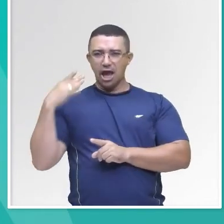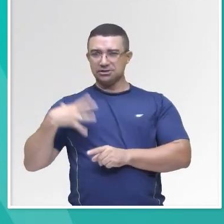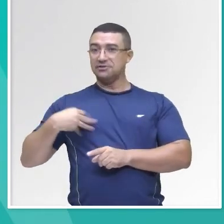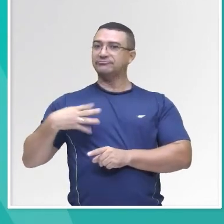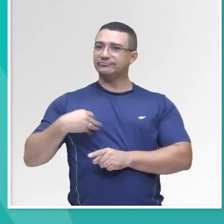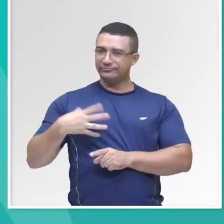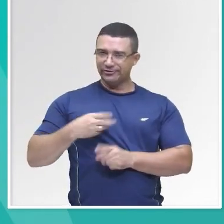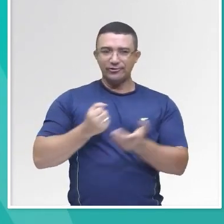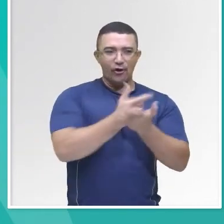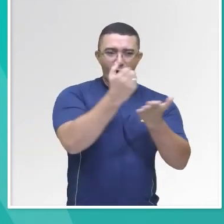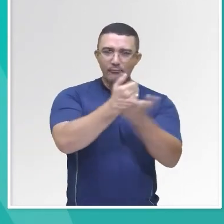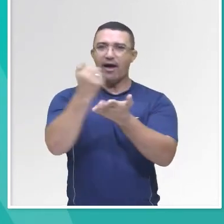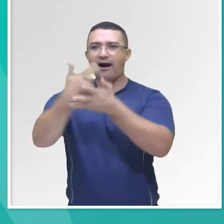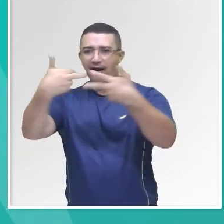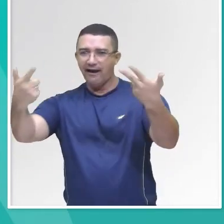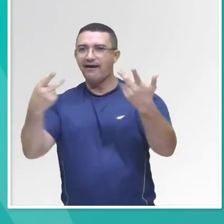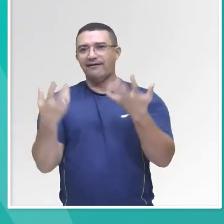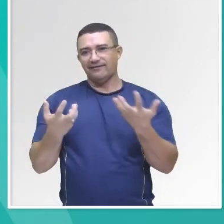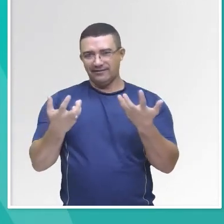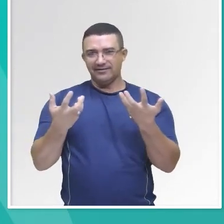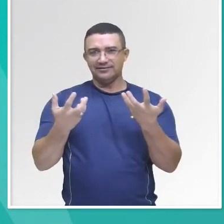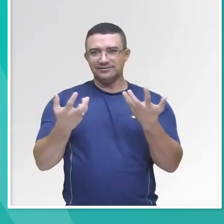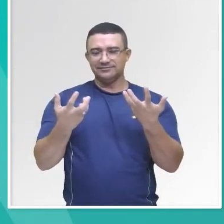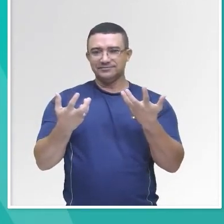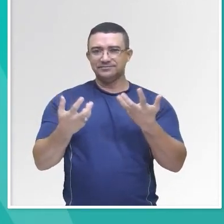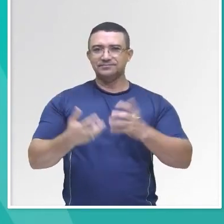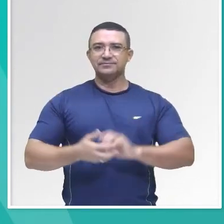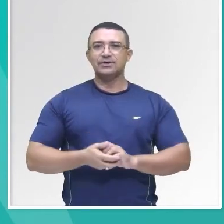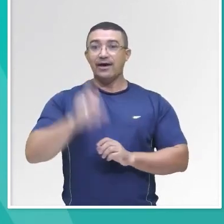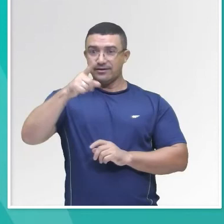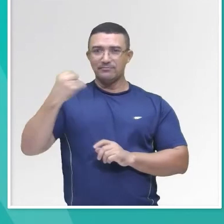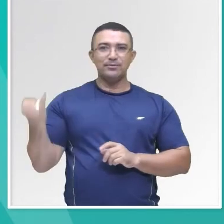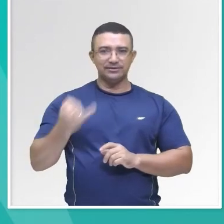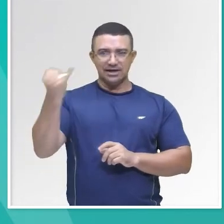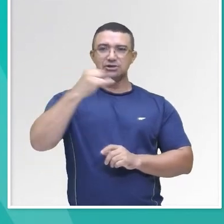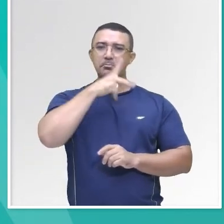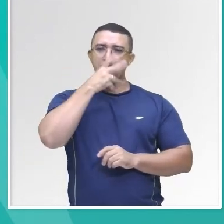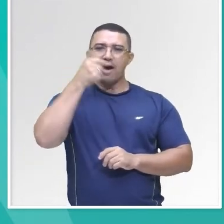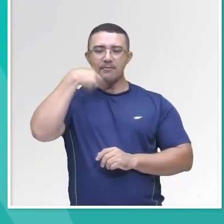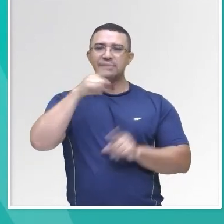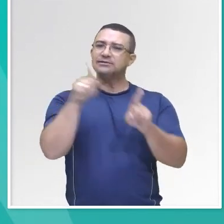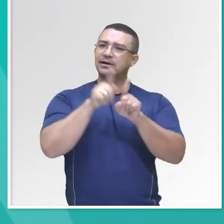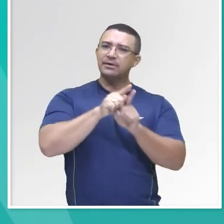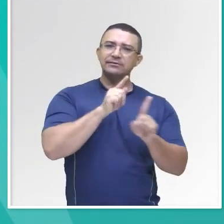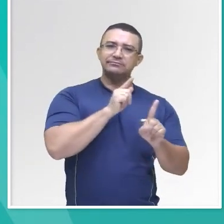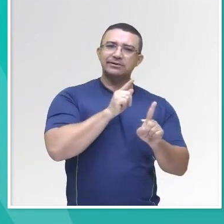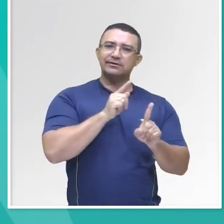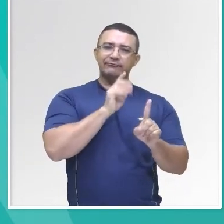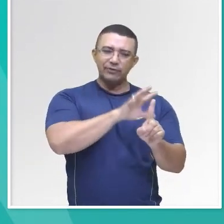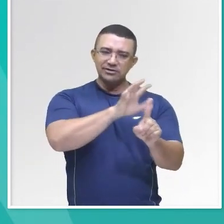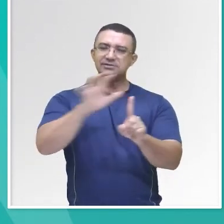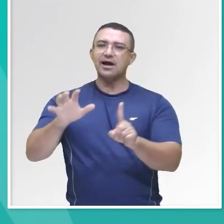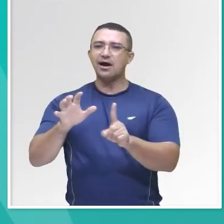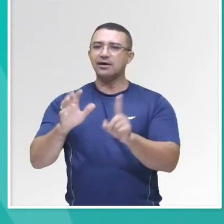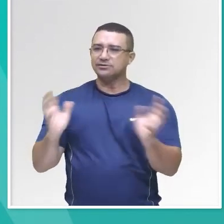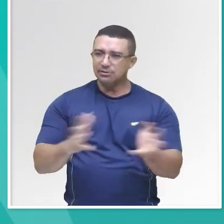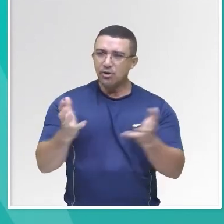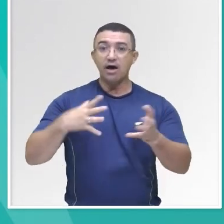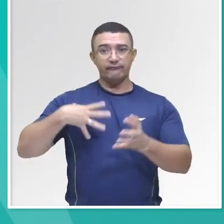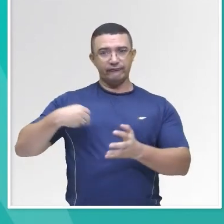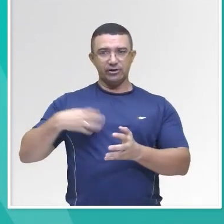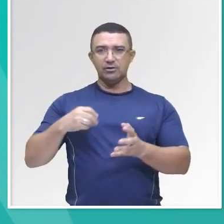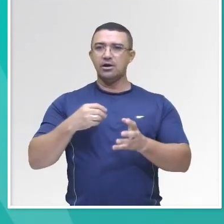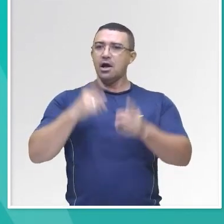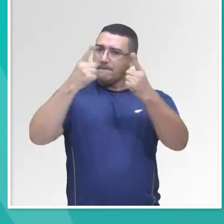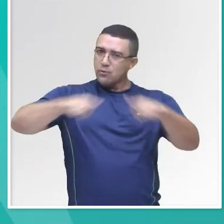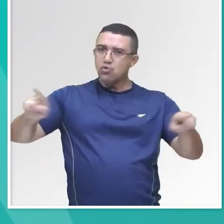envolvam a mídia, tais como ler, jogar, cozinhar ou tocar um instrumento. E assim ele finaliza, gente. Ele dá